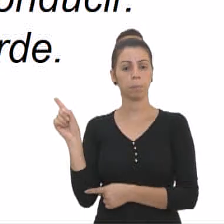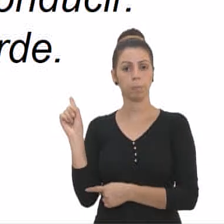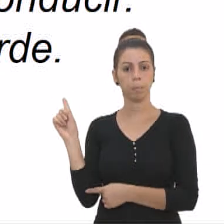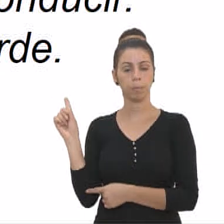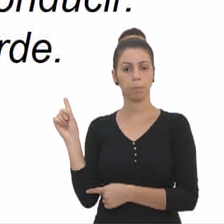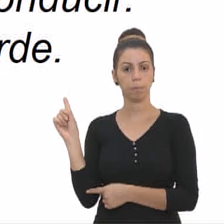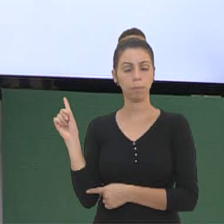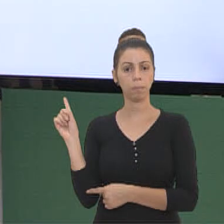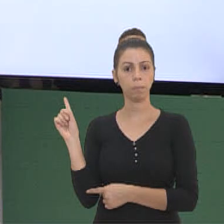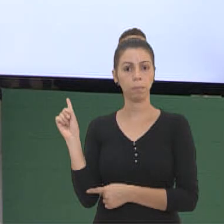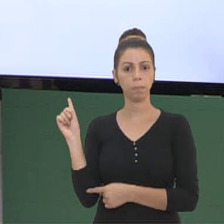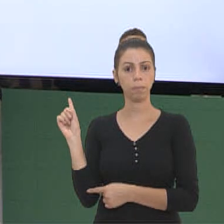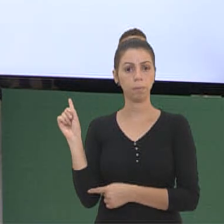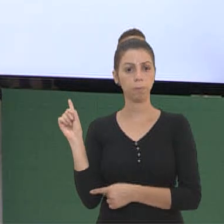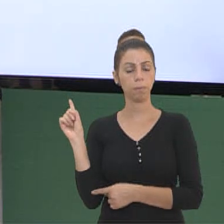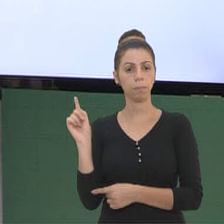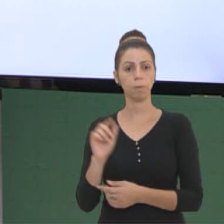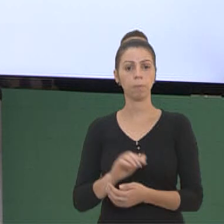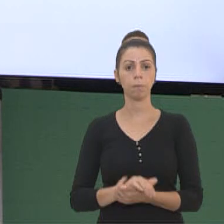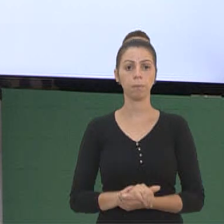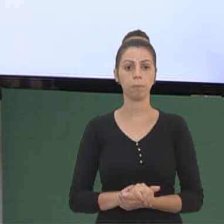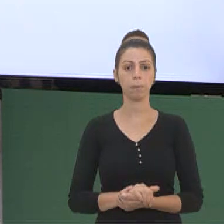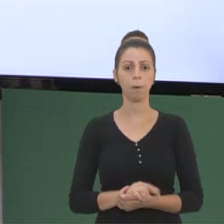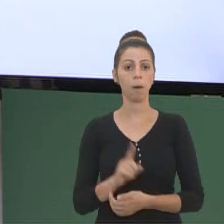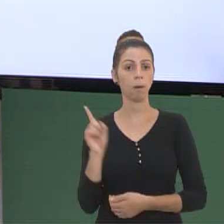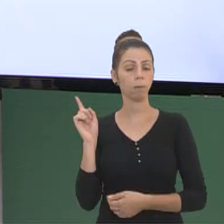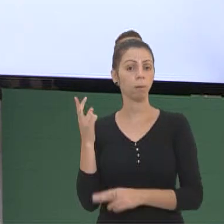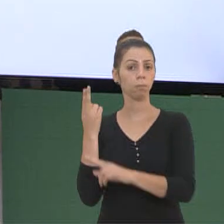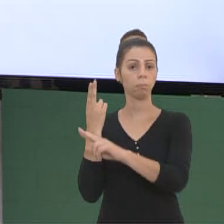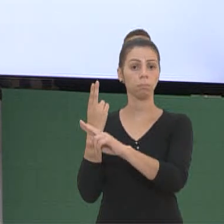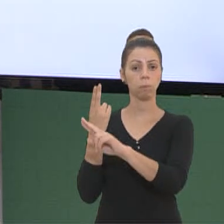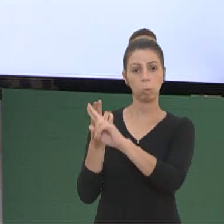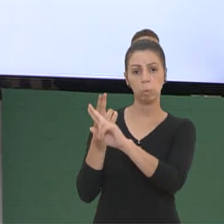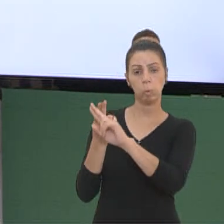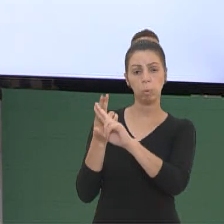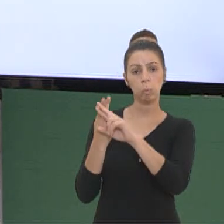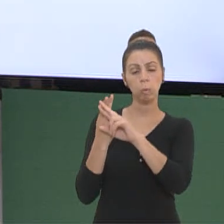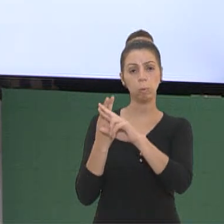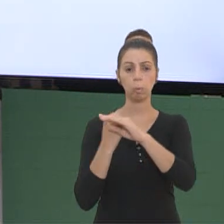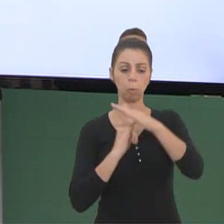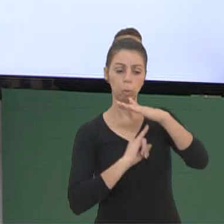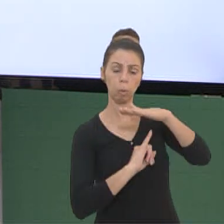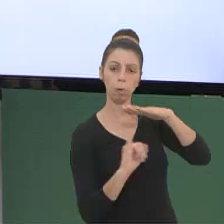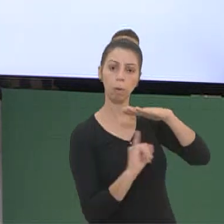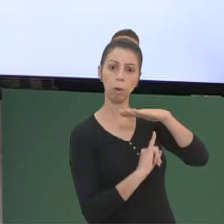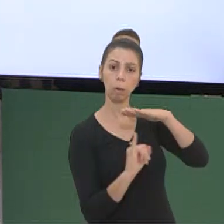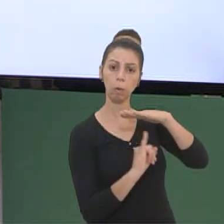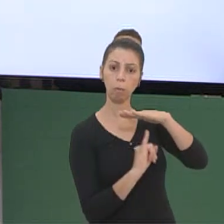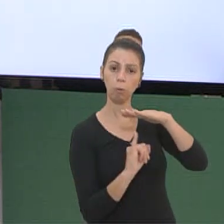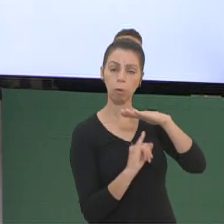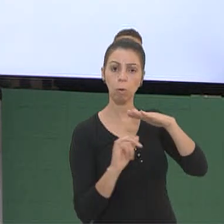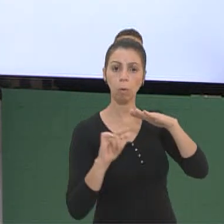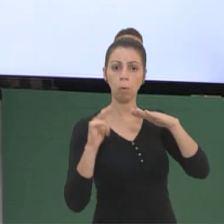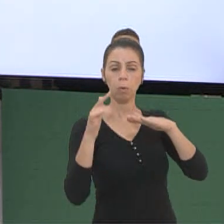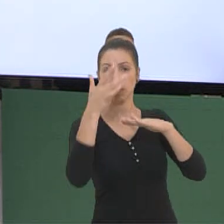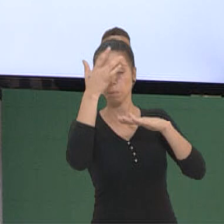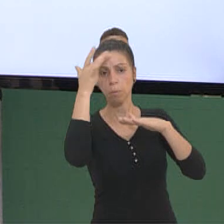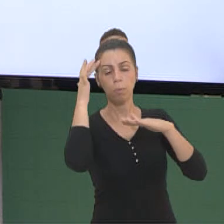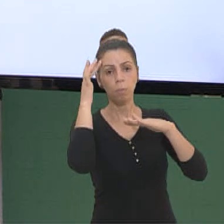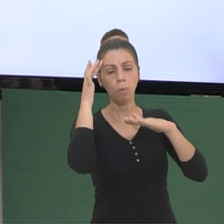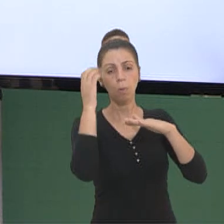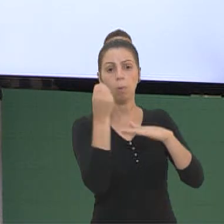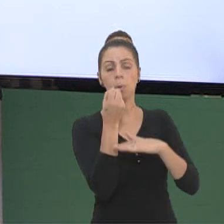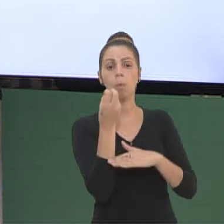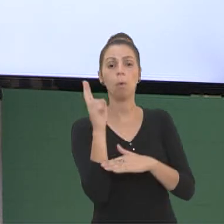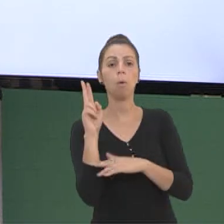tarde. Aqui também o uso informal, em vosotros, no lleguéis, ou o uso